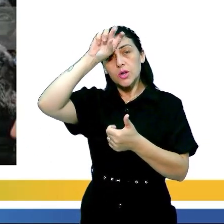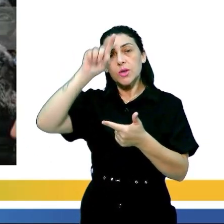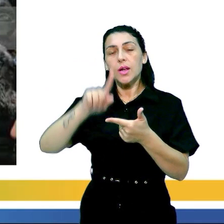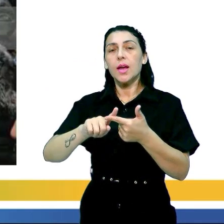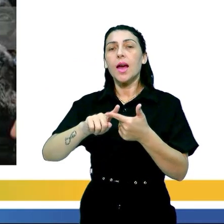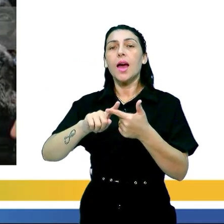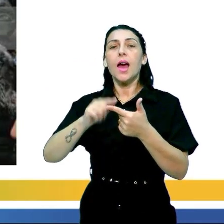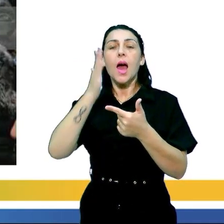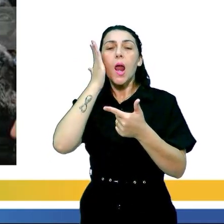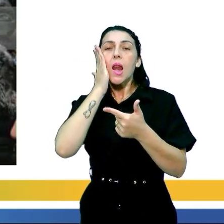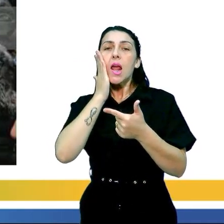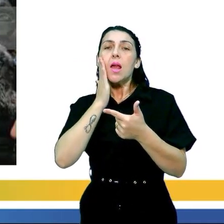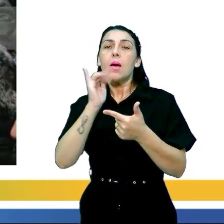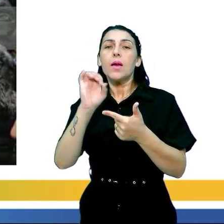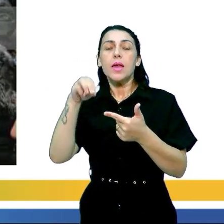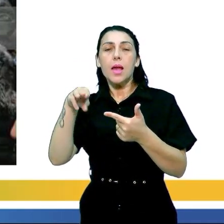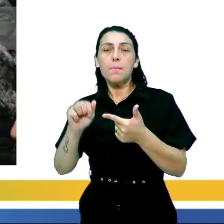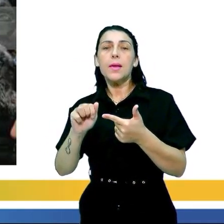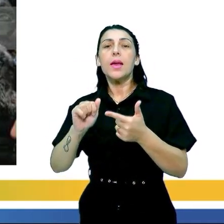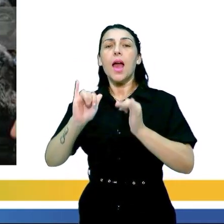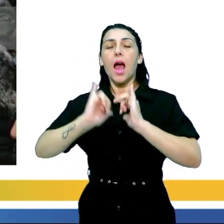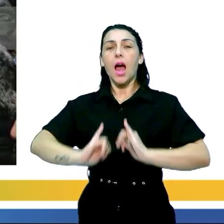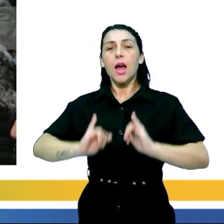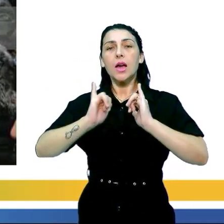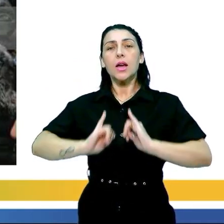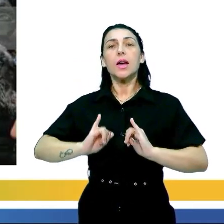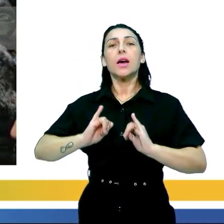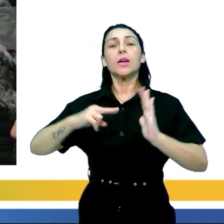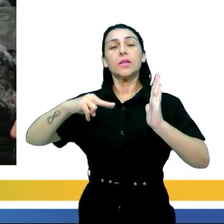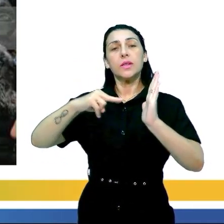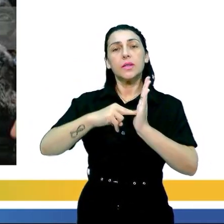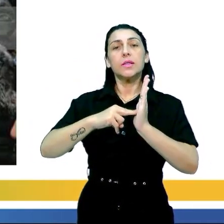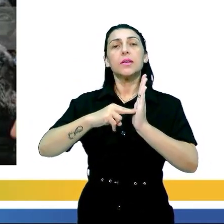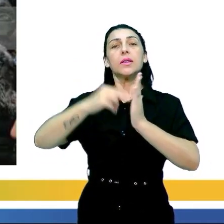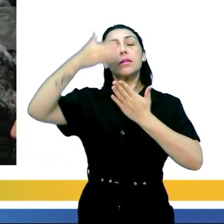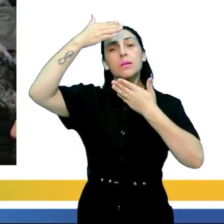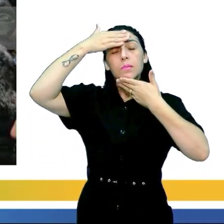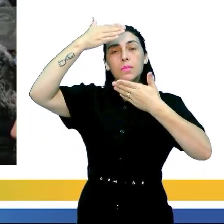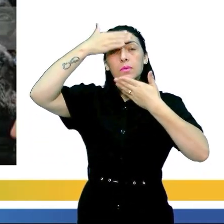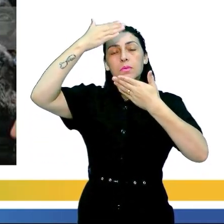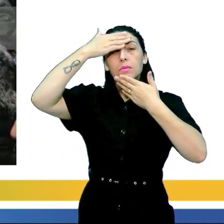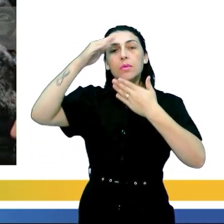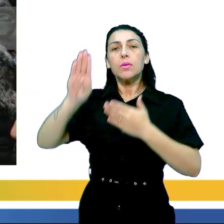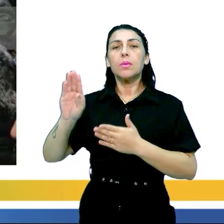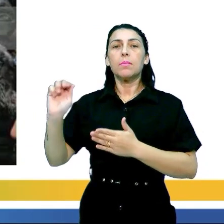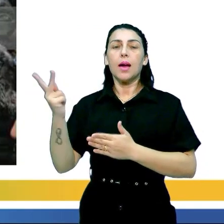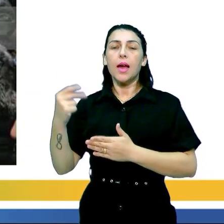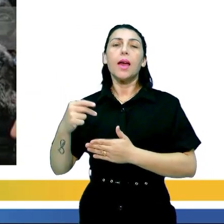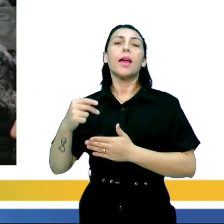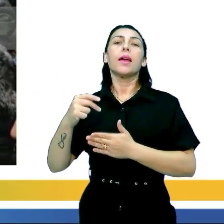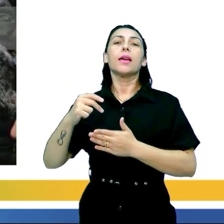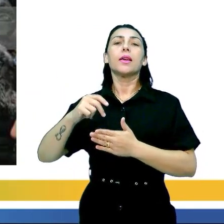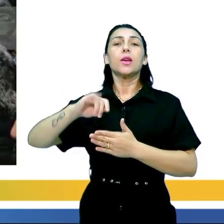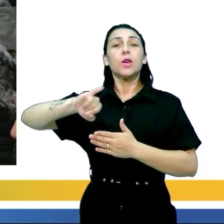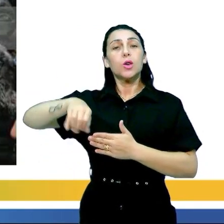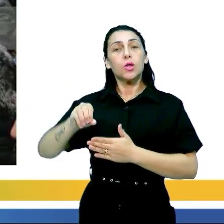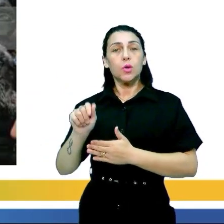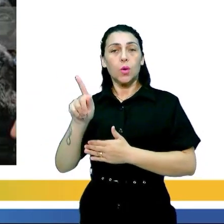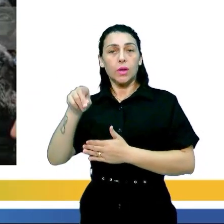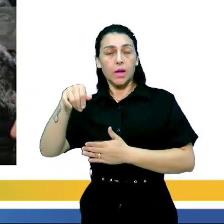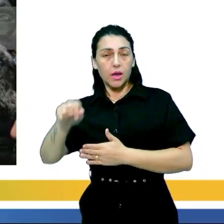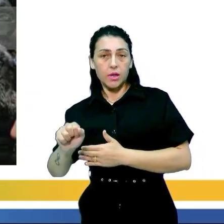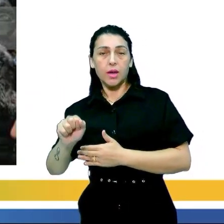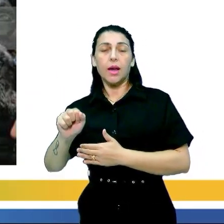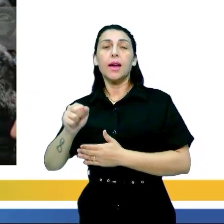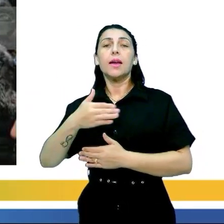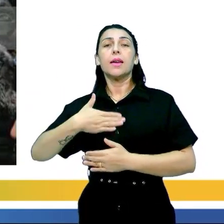a Líbia, o Iêmen, a Argélia, Síria, Marrocos, Omã, Bahrein, Jordânia, Sudão e Iraque.